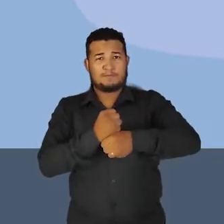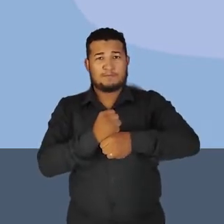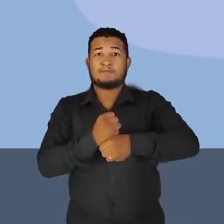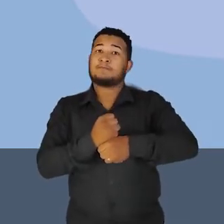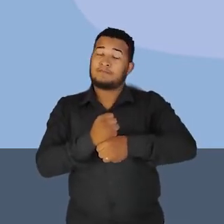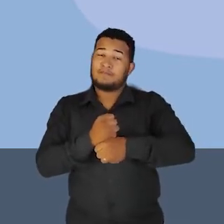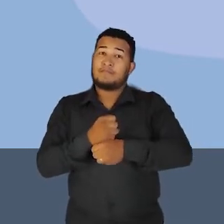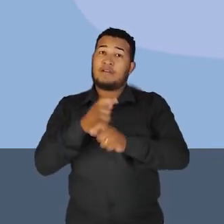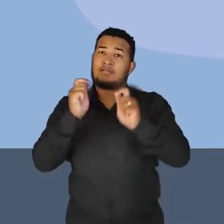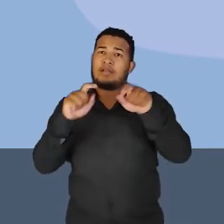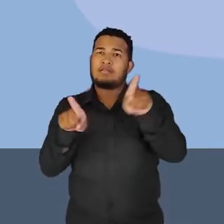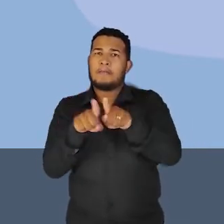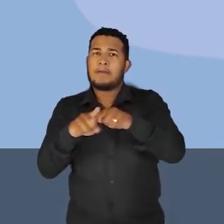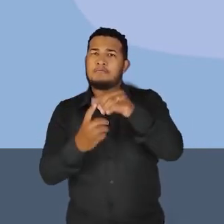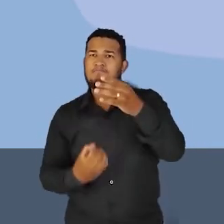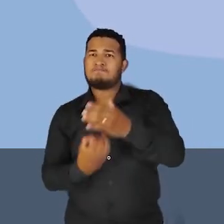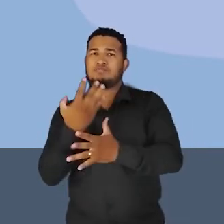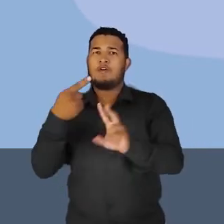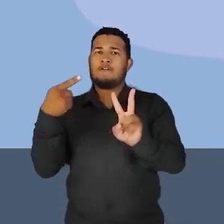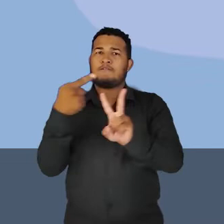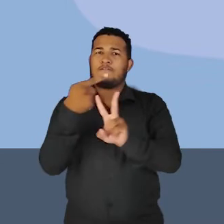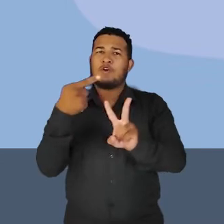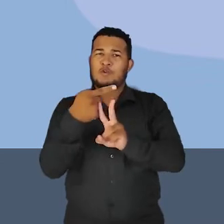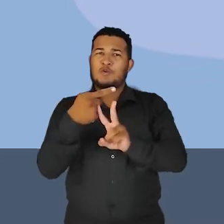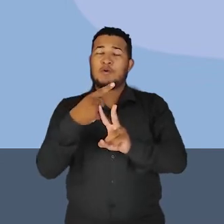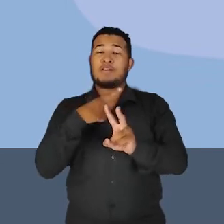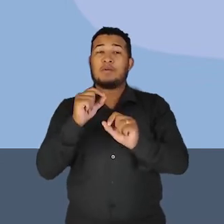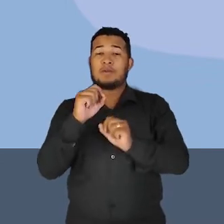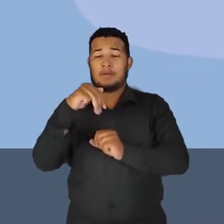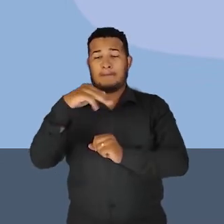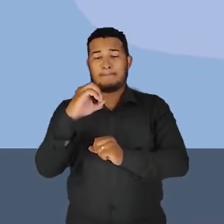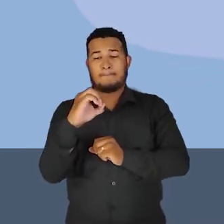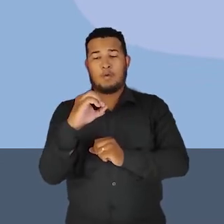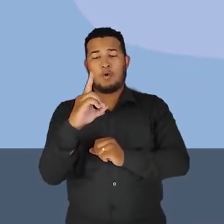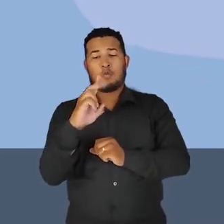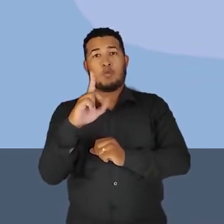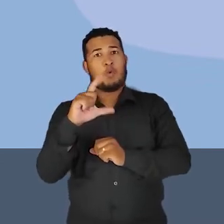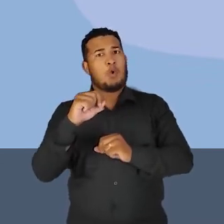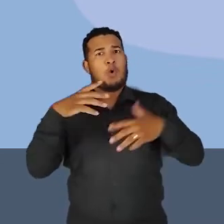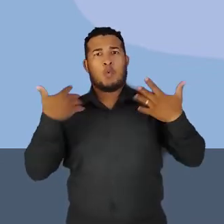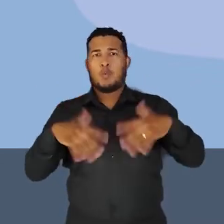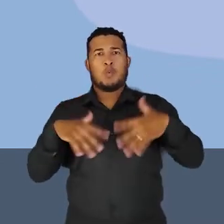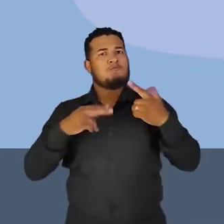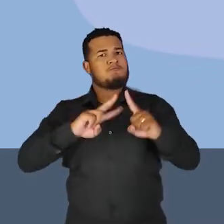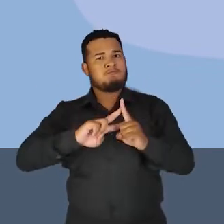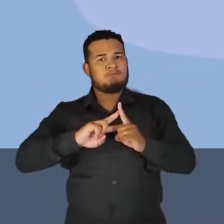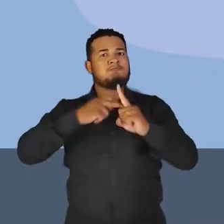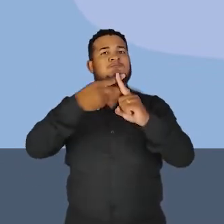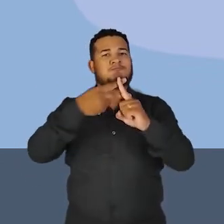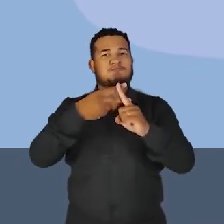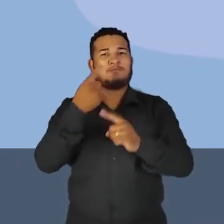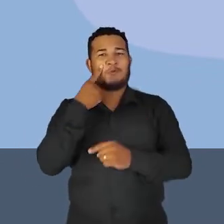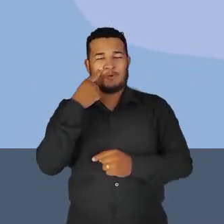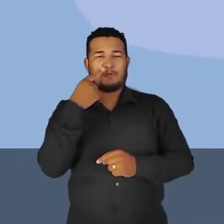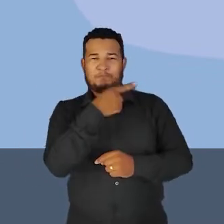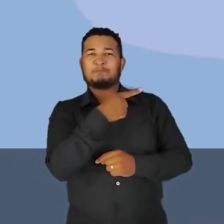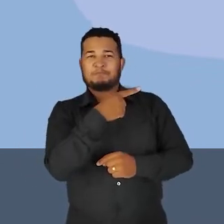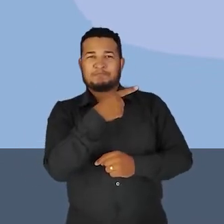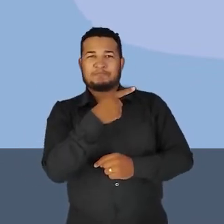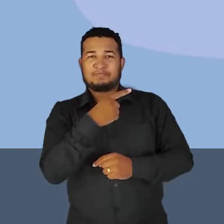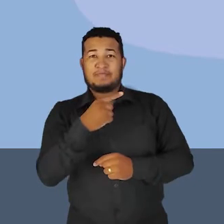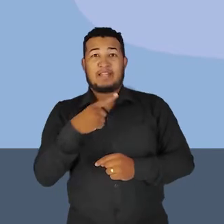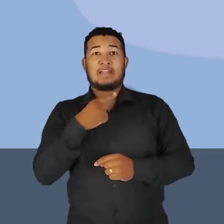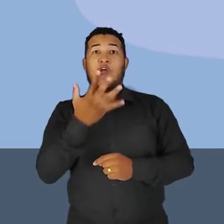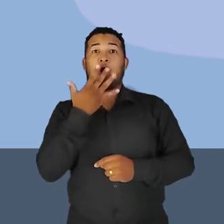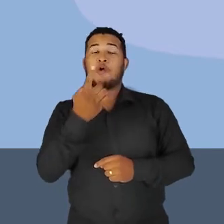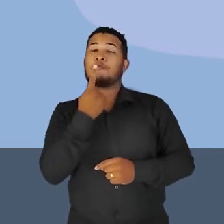irá produzir um vetor com um módulo muito maior. Vocês podem ver no slide, sinalizado pela